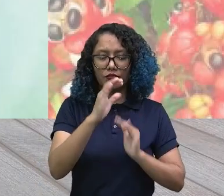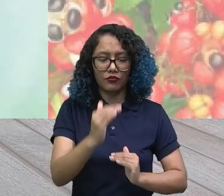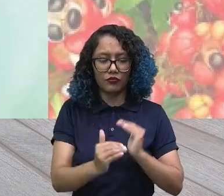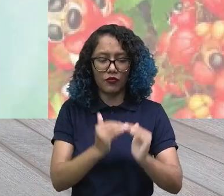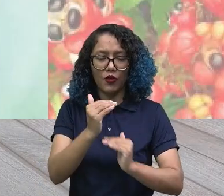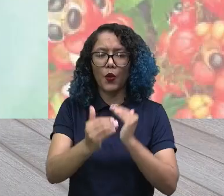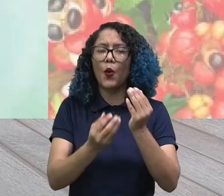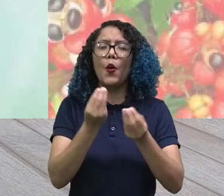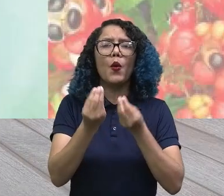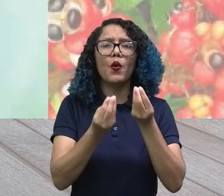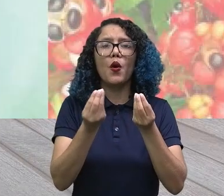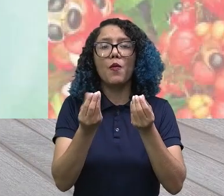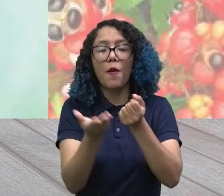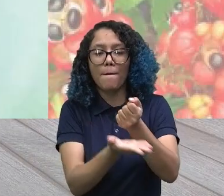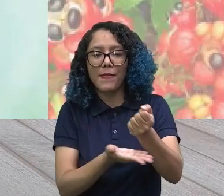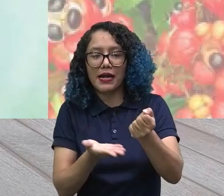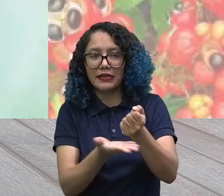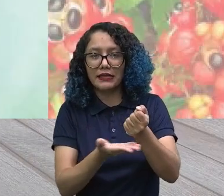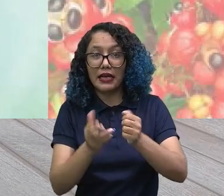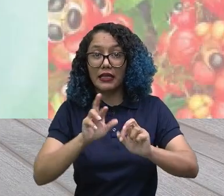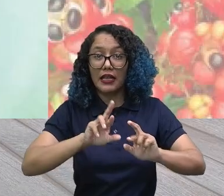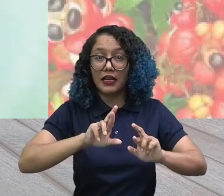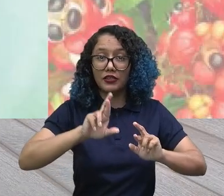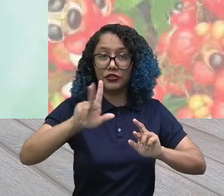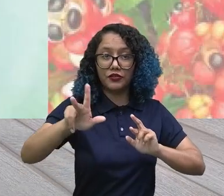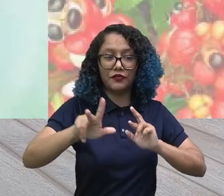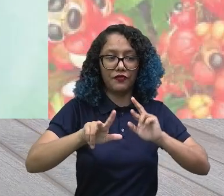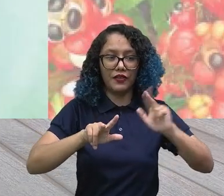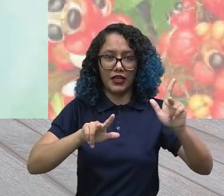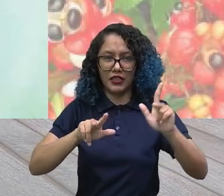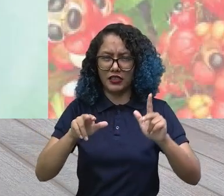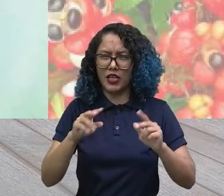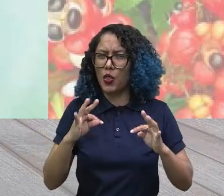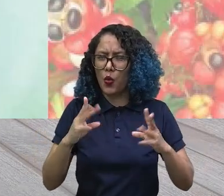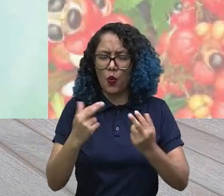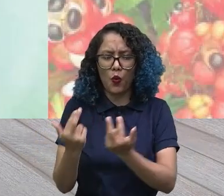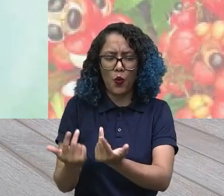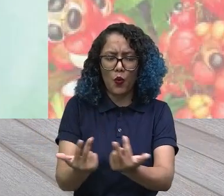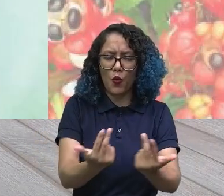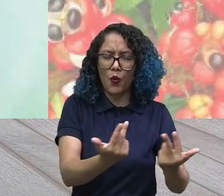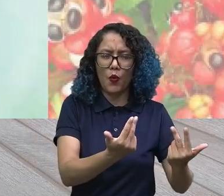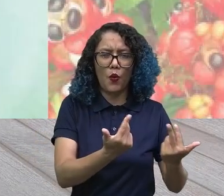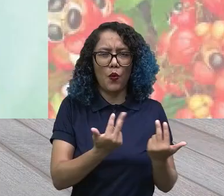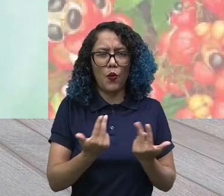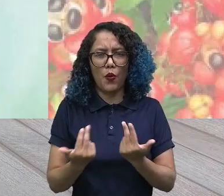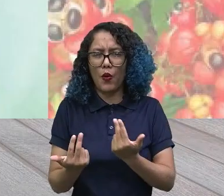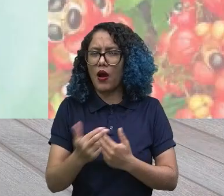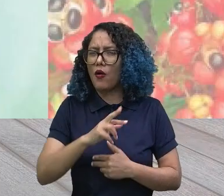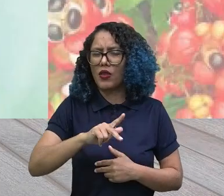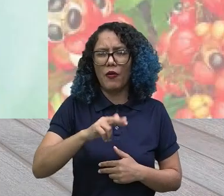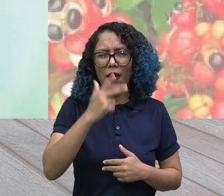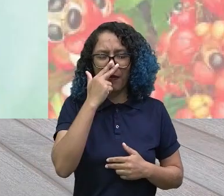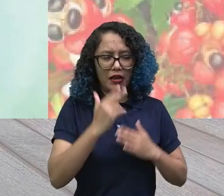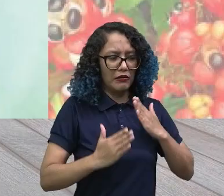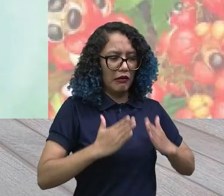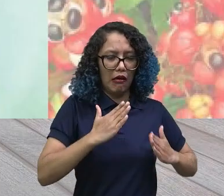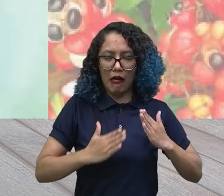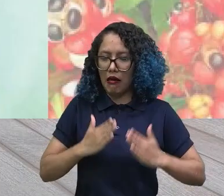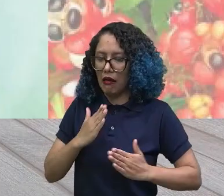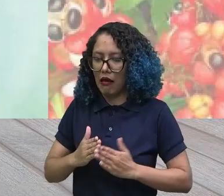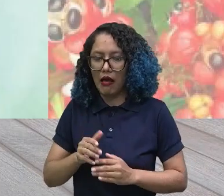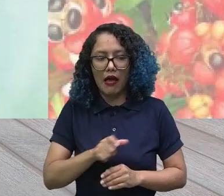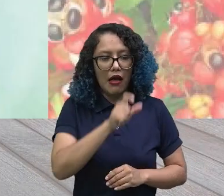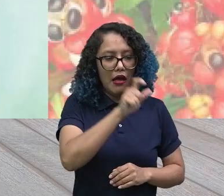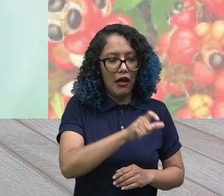na diferença, né? Porque a gente não é igual, uma situação que ali parece que tá todo mundo robozinho. Não, gente.